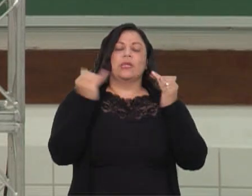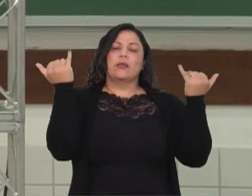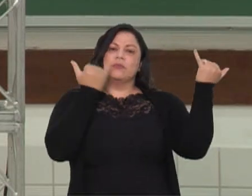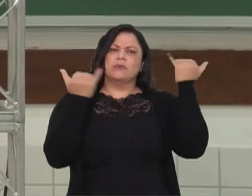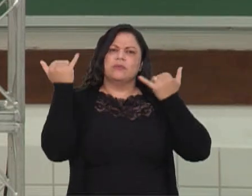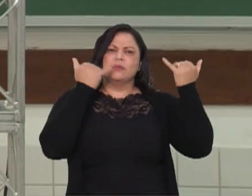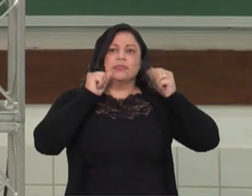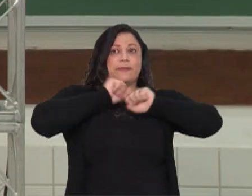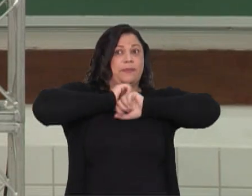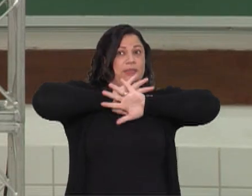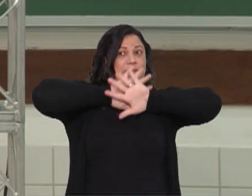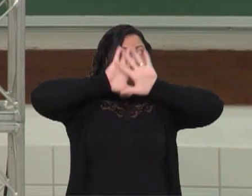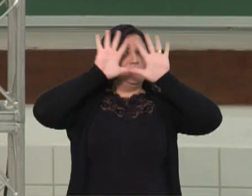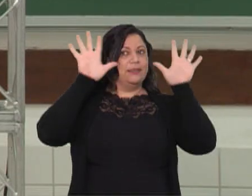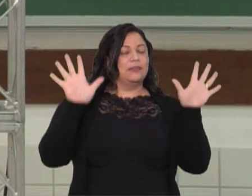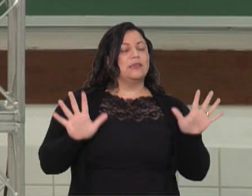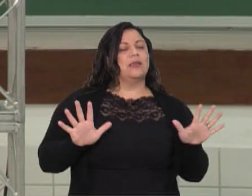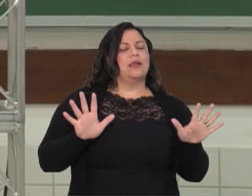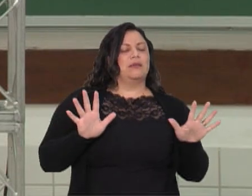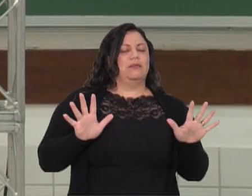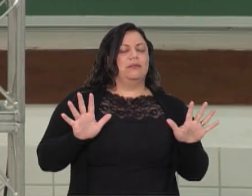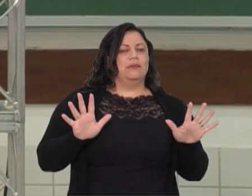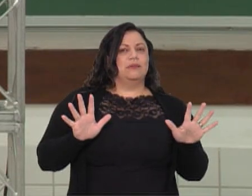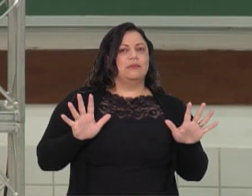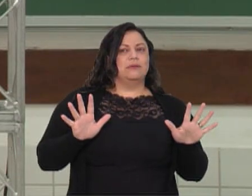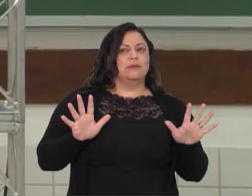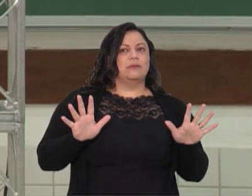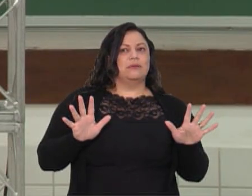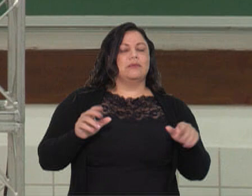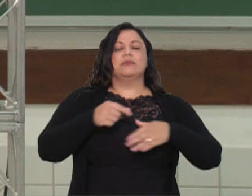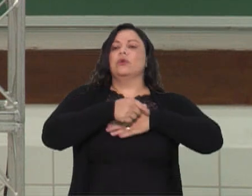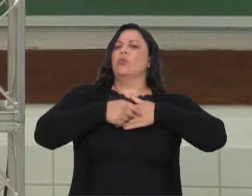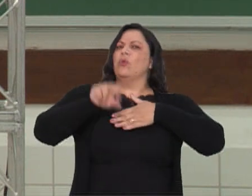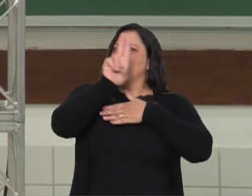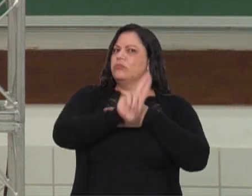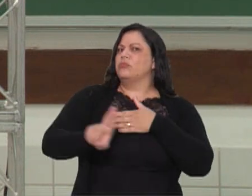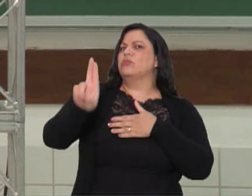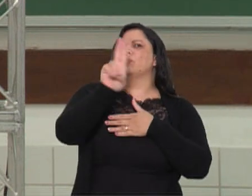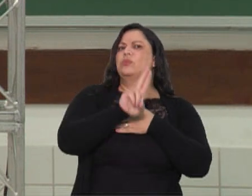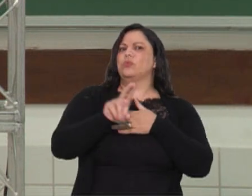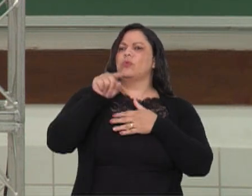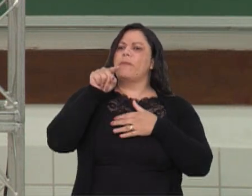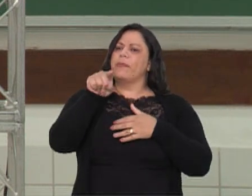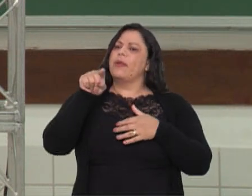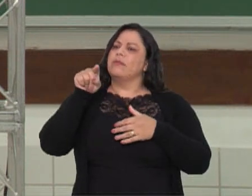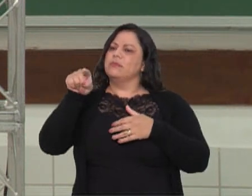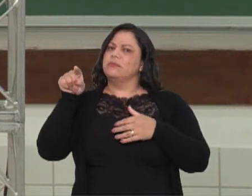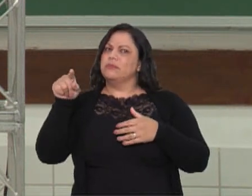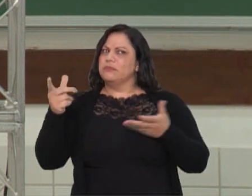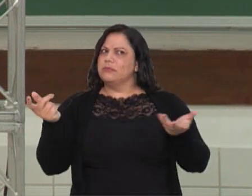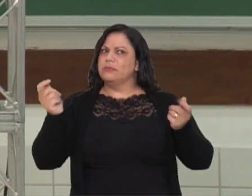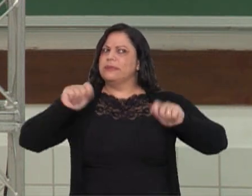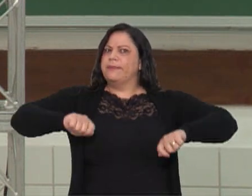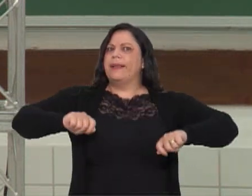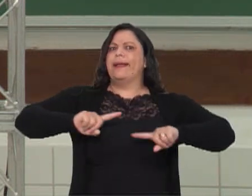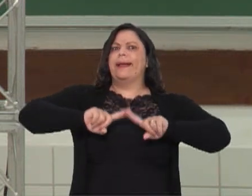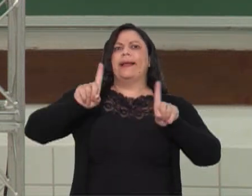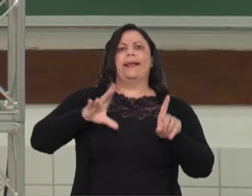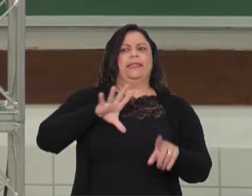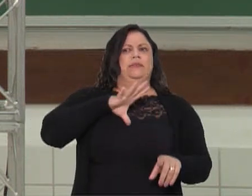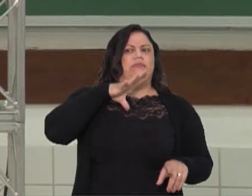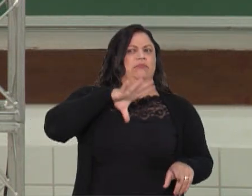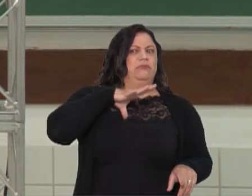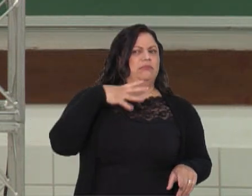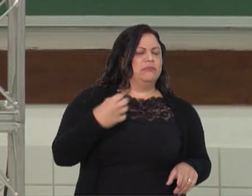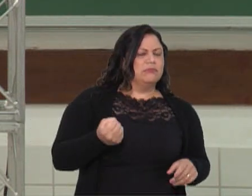mais claro possível. Então, o autor usou aqui uma reticências, mas ele foi corajoso, porque a